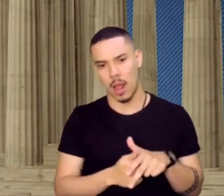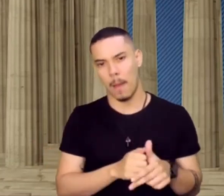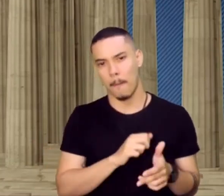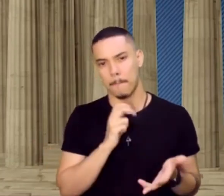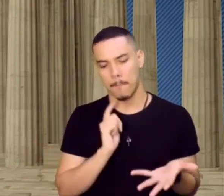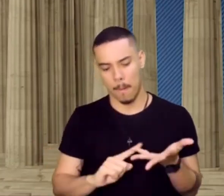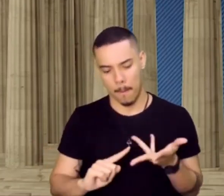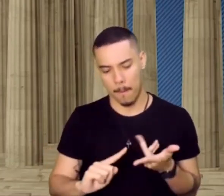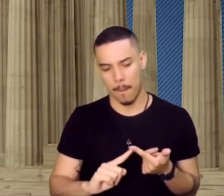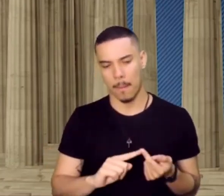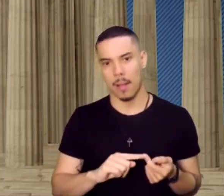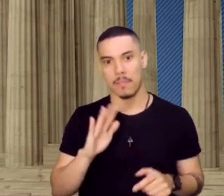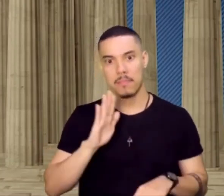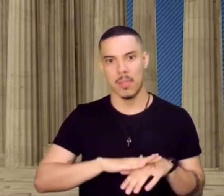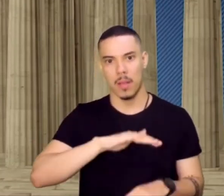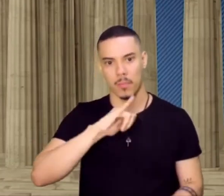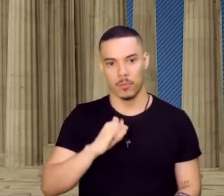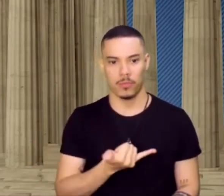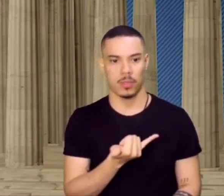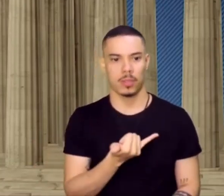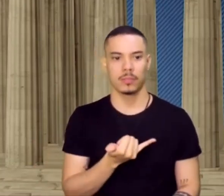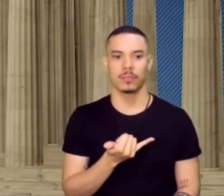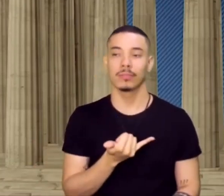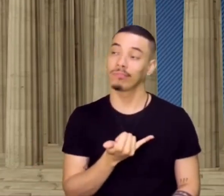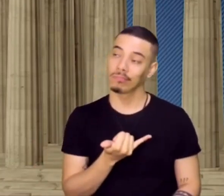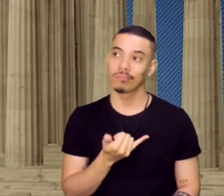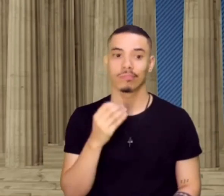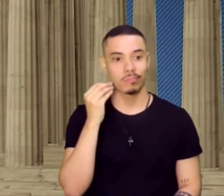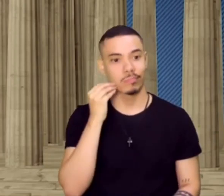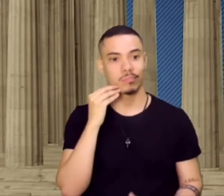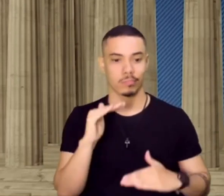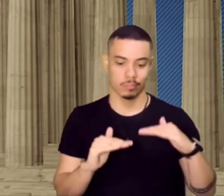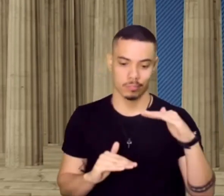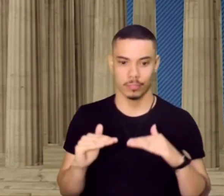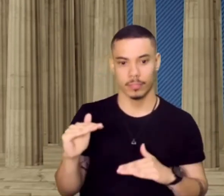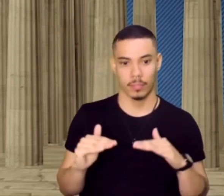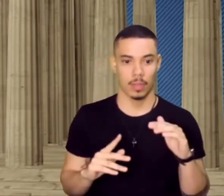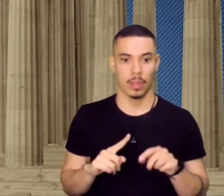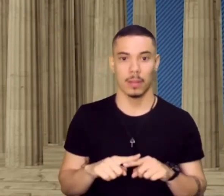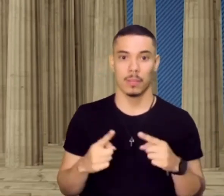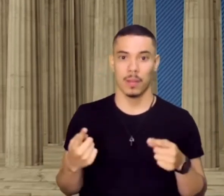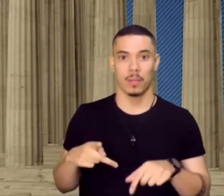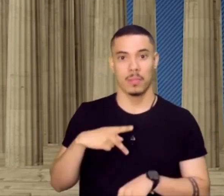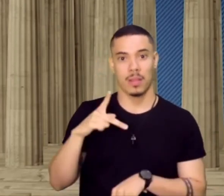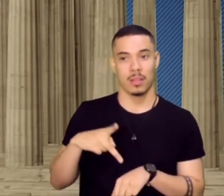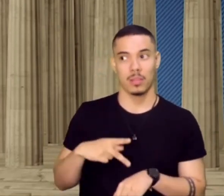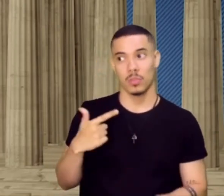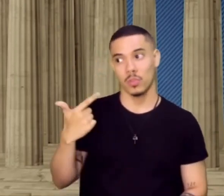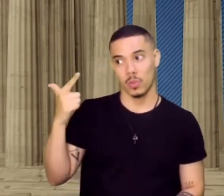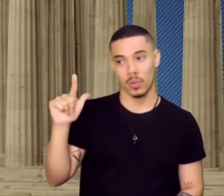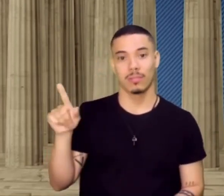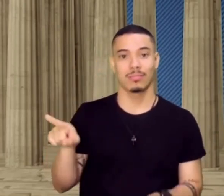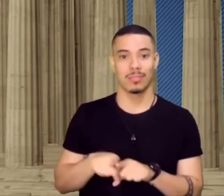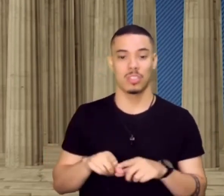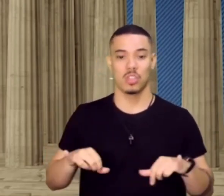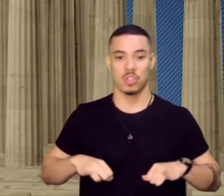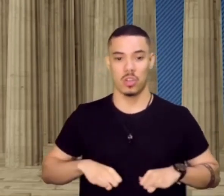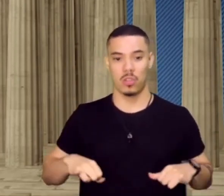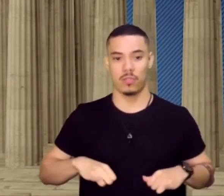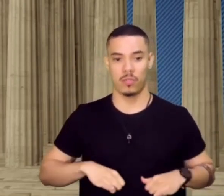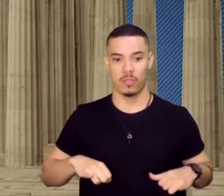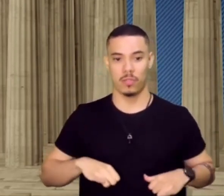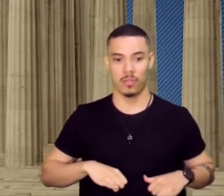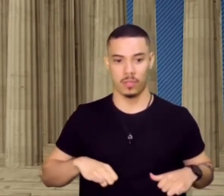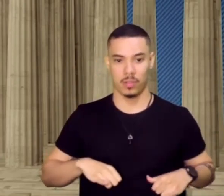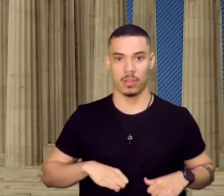pagando. Aí ele diz assim, amenizou, porém recaiu para países subdesenvolvidos. Vamos lá para o